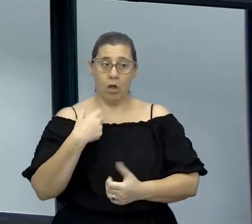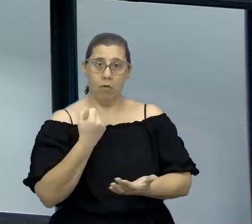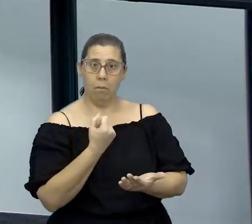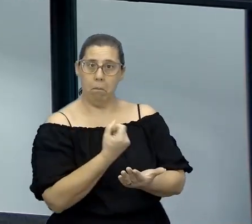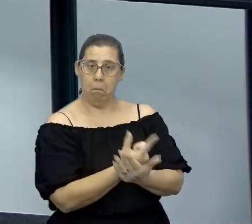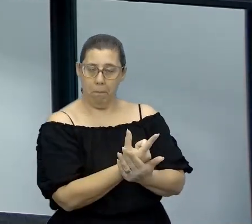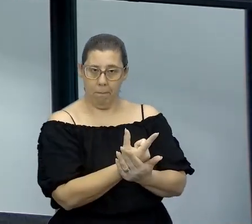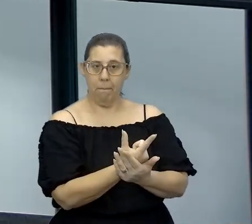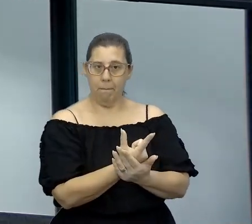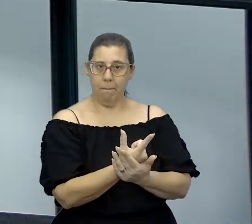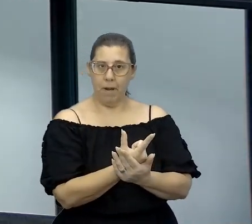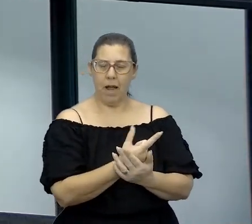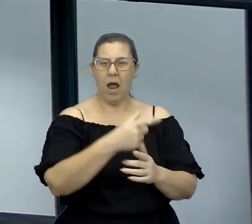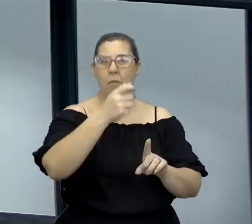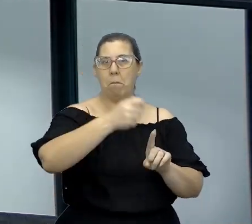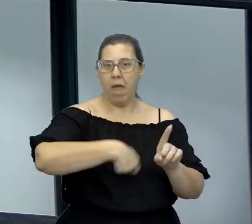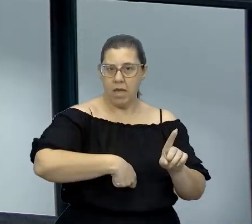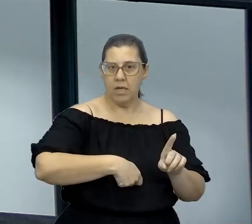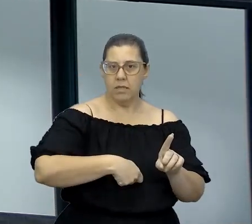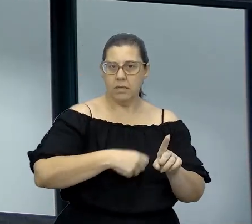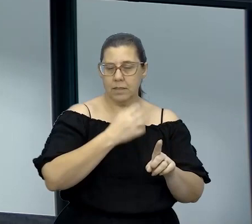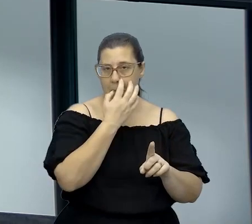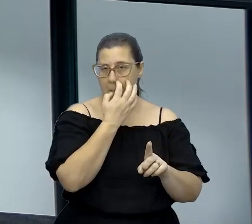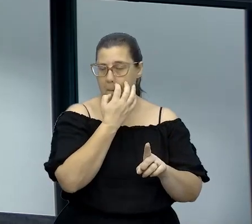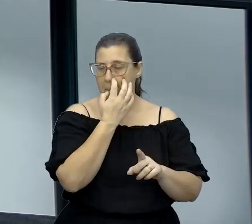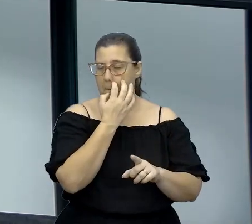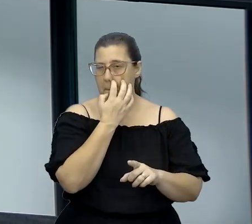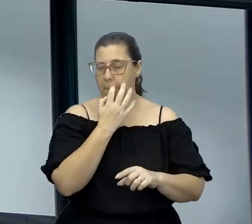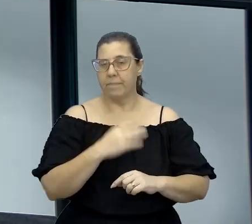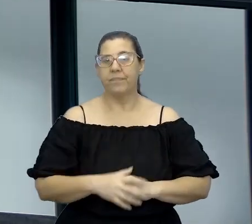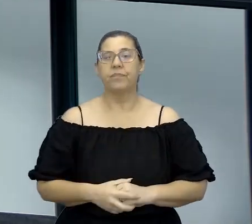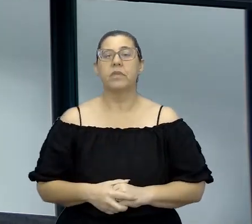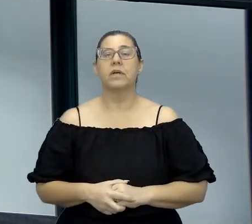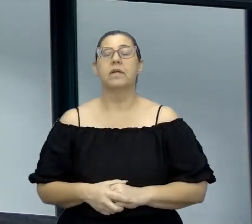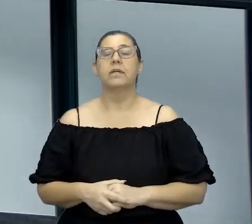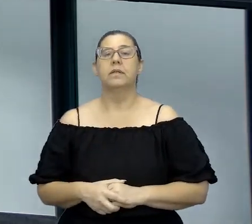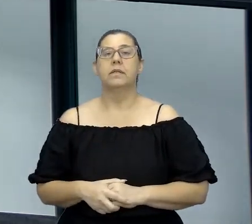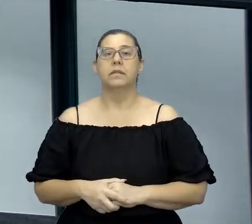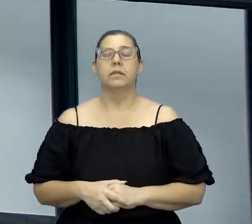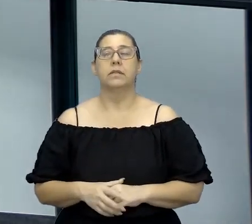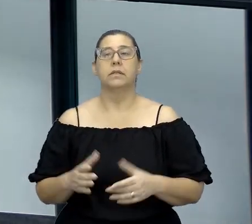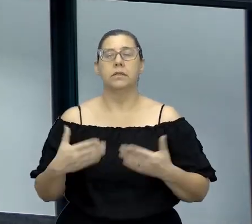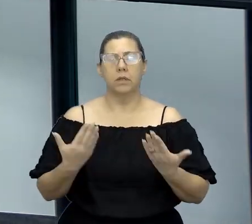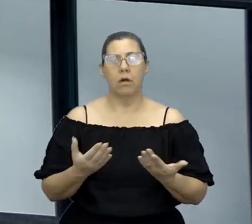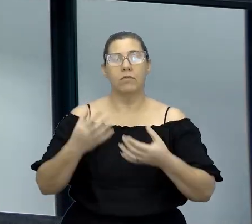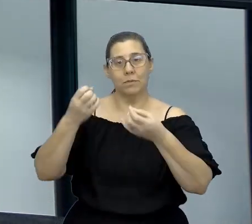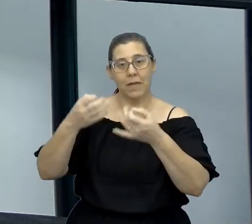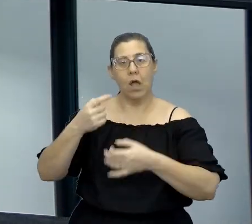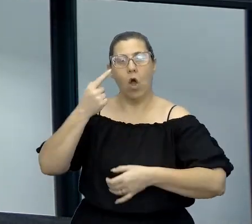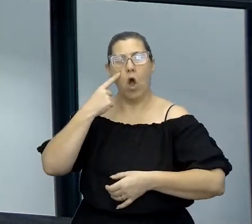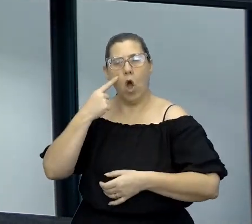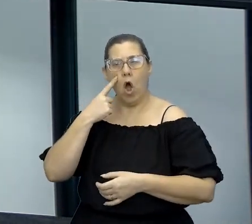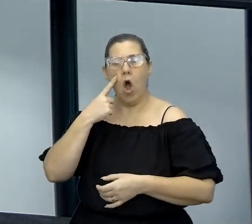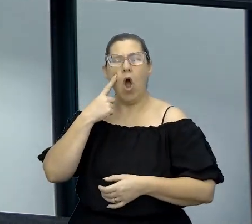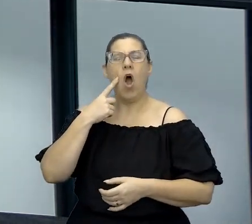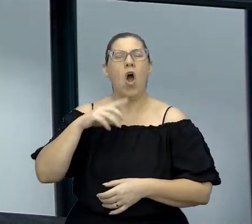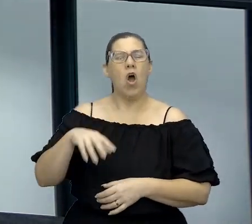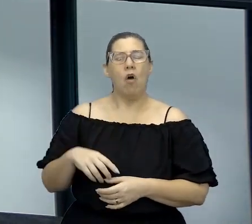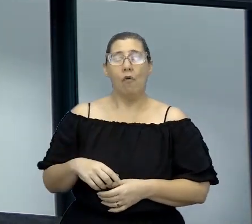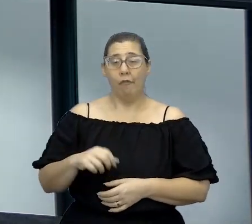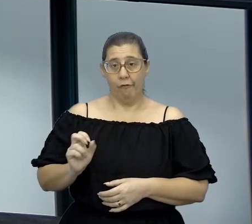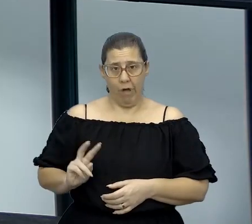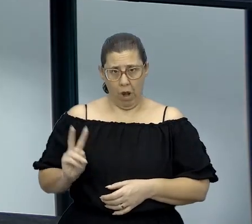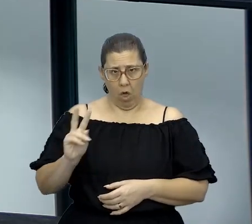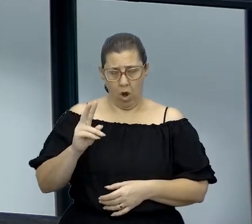pago ao final de 30 dias ou 28 dias, que seja? Né? E aí eu falei, olha, anota esse valor aí que é